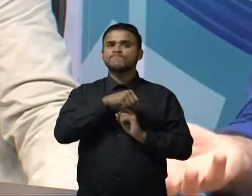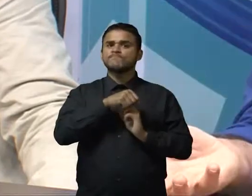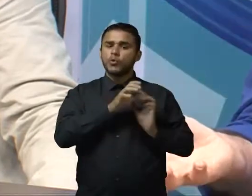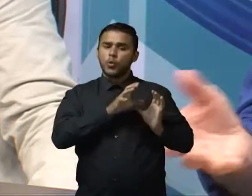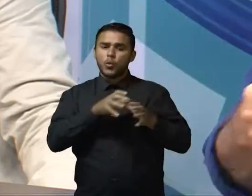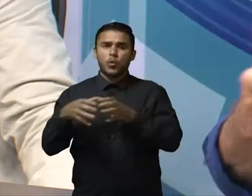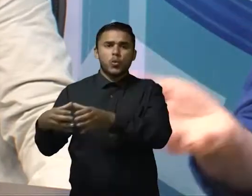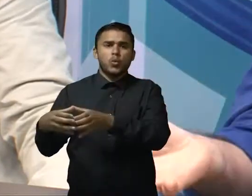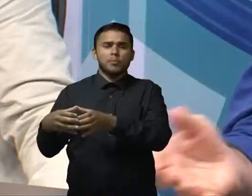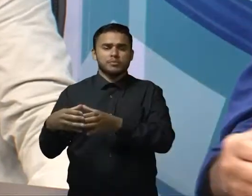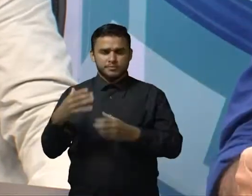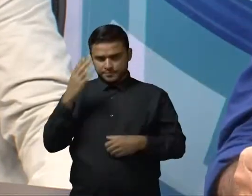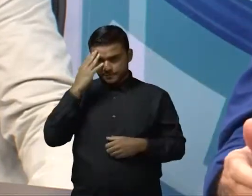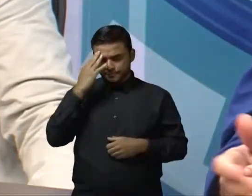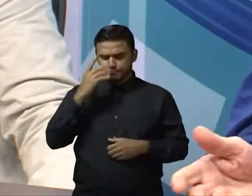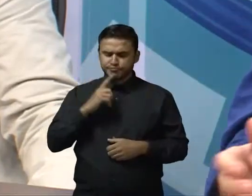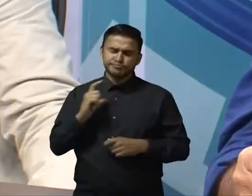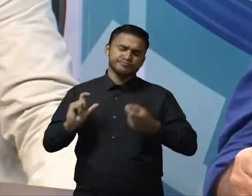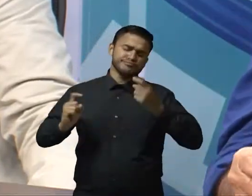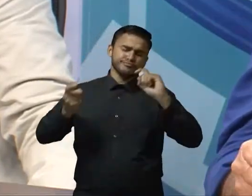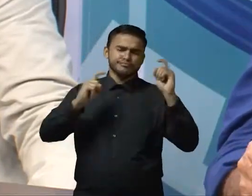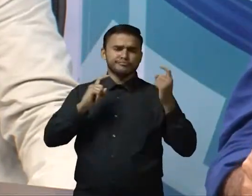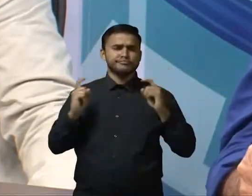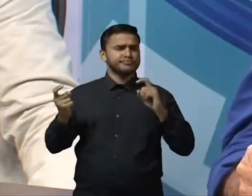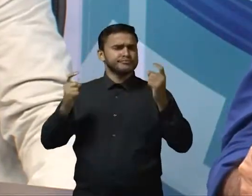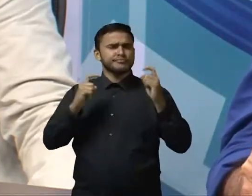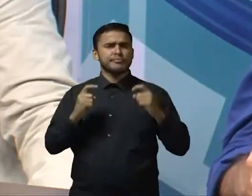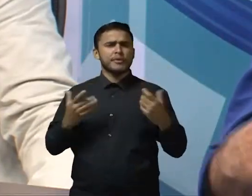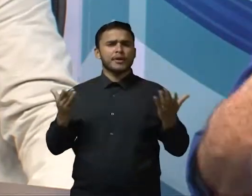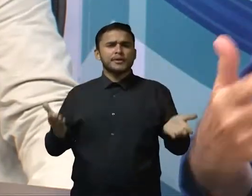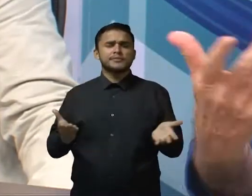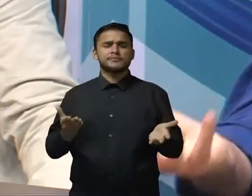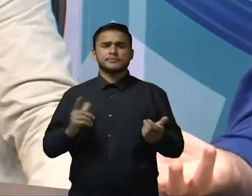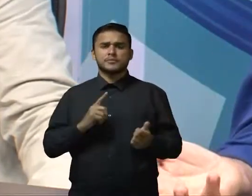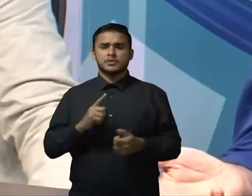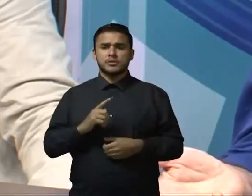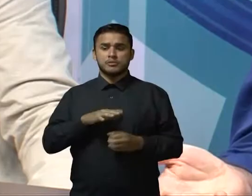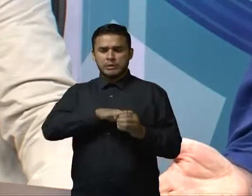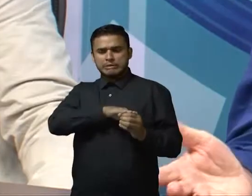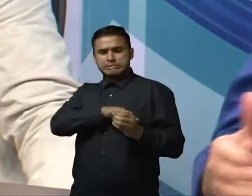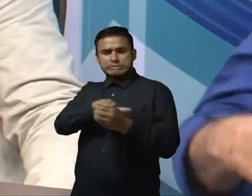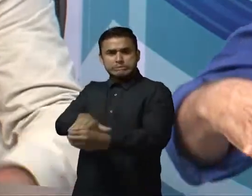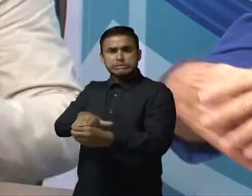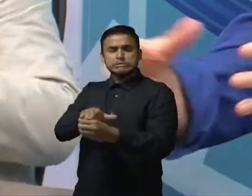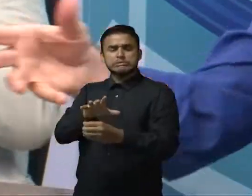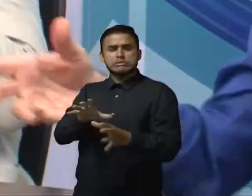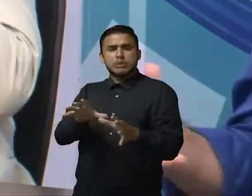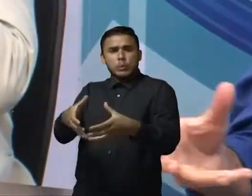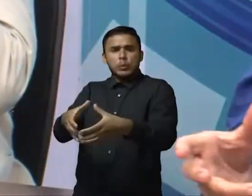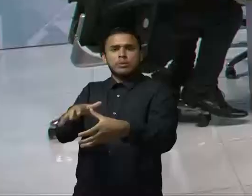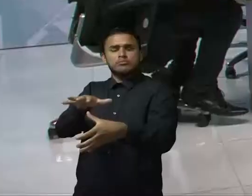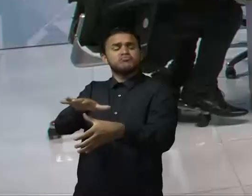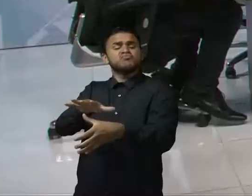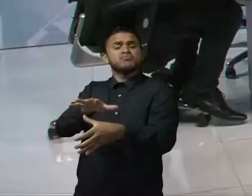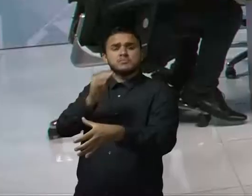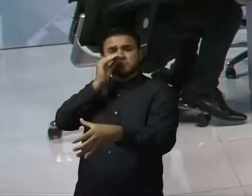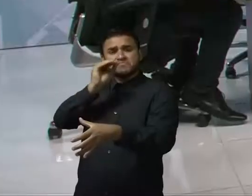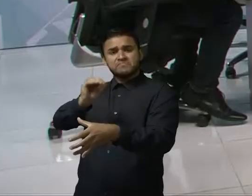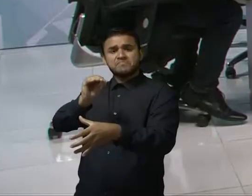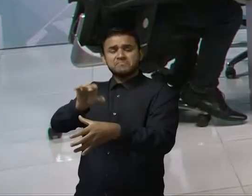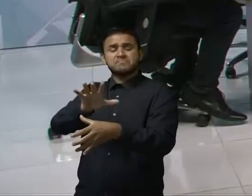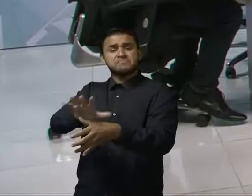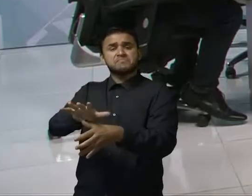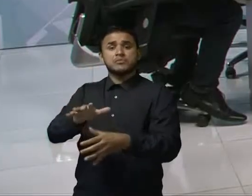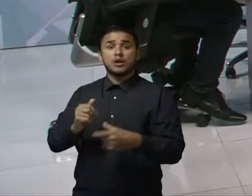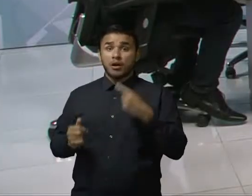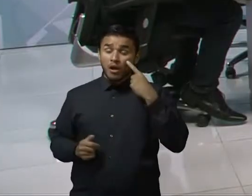exemplo, uma discussão que é muito feita atualmente, né? Essa questão da exclusão social, que nós temos com vários setores. Hoje